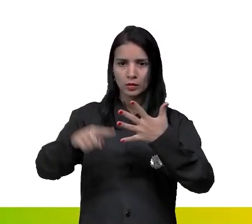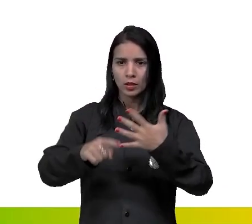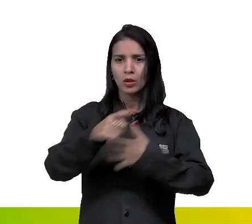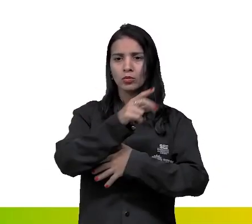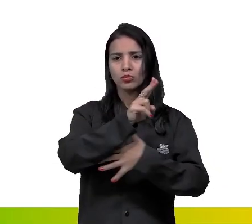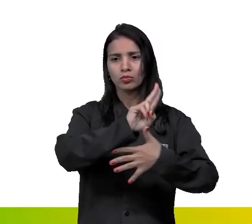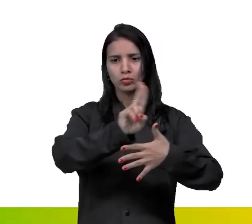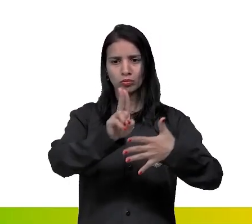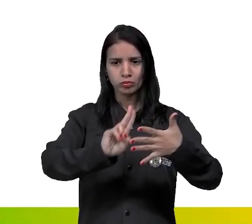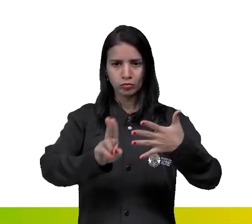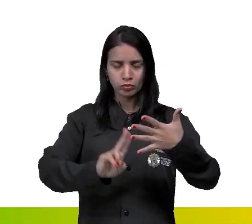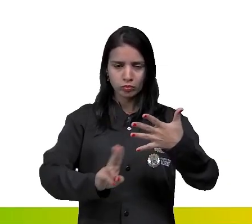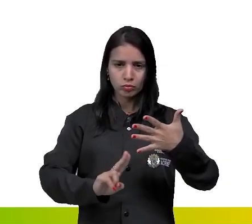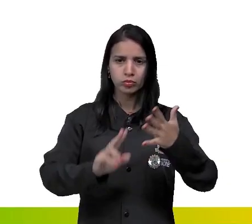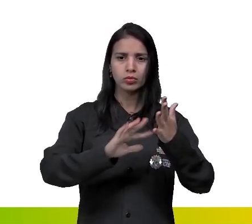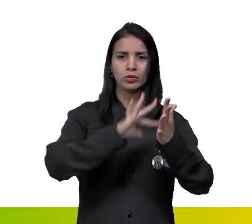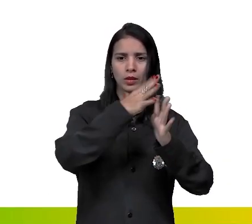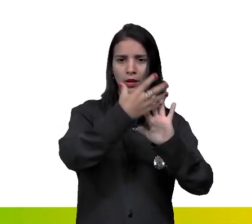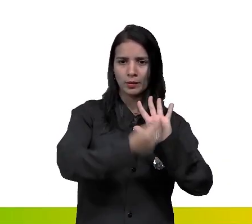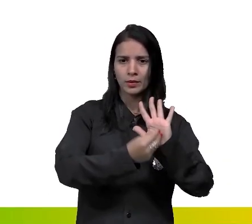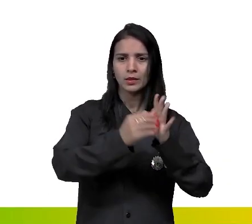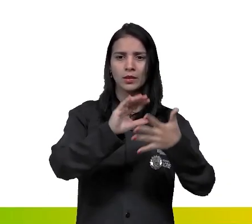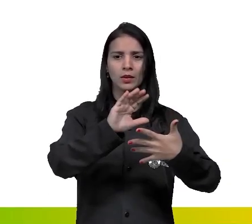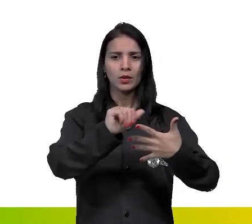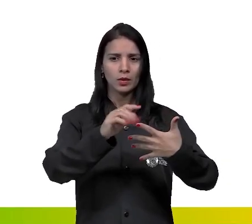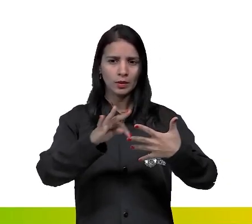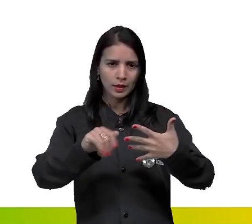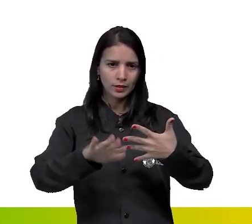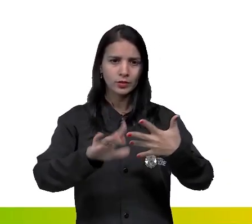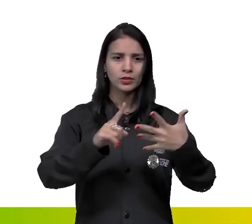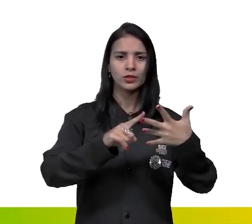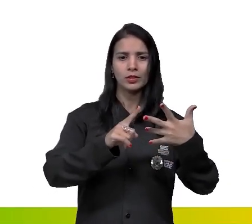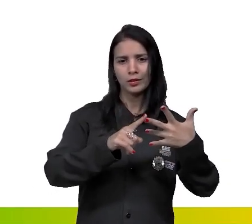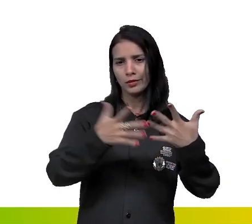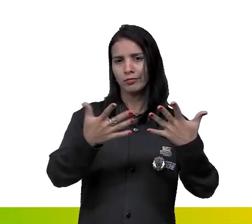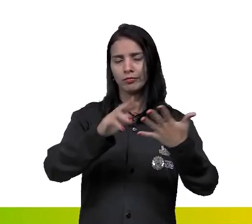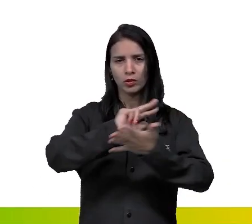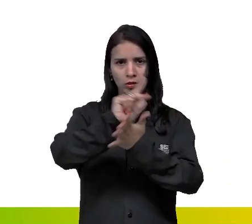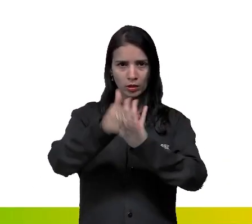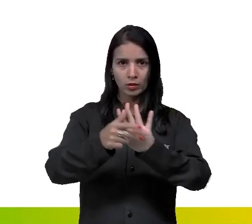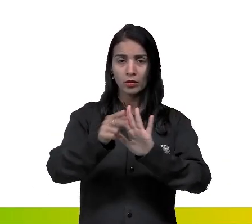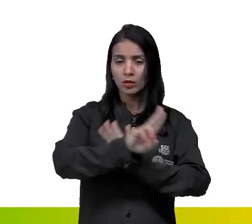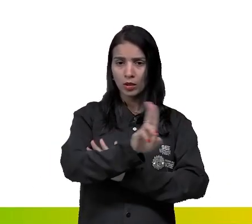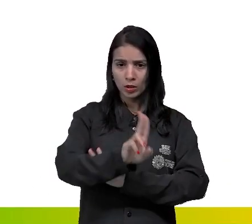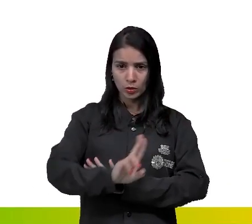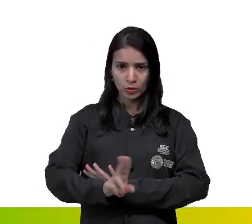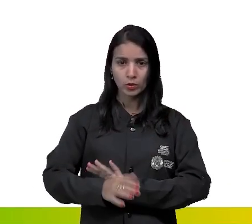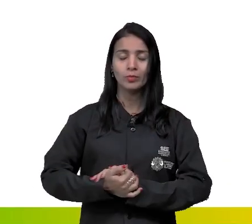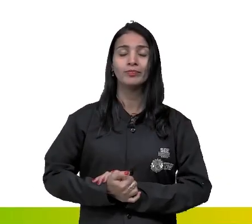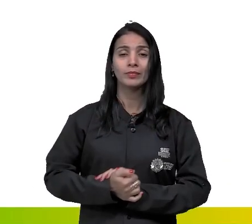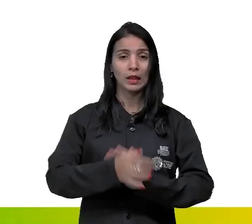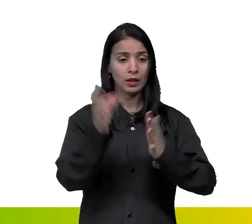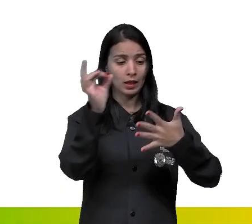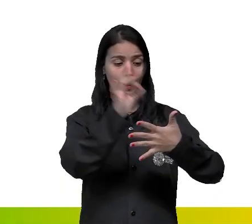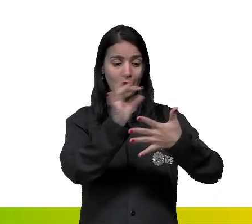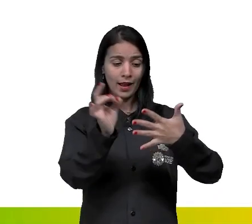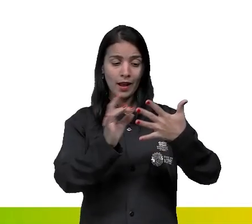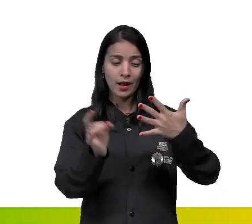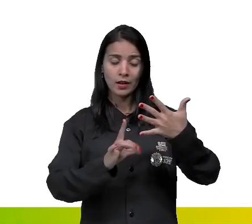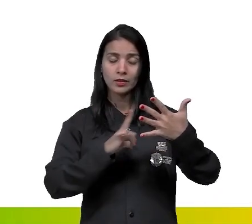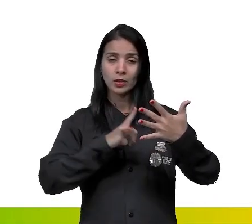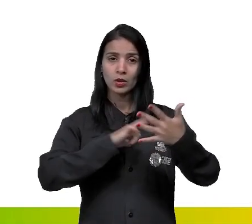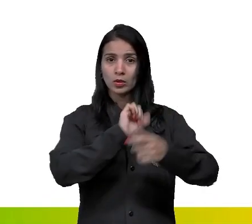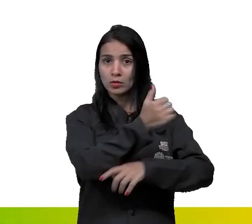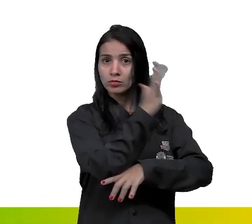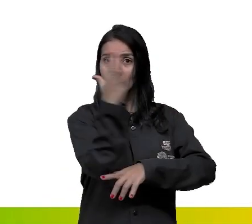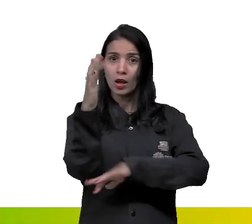Cerrado, Mata Atlântica, Pampa e Pantanal. Cada um desses ambientes abriga diferentes tipos de vegetação e também de